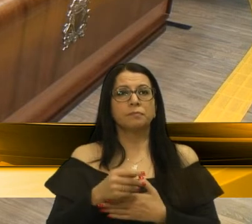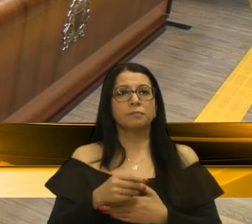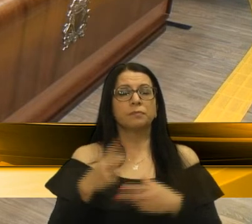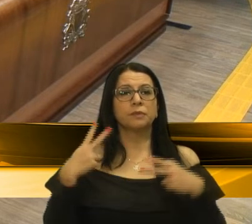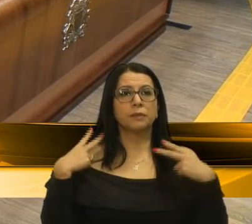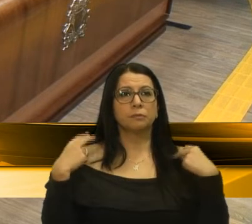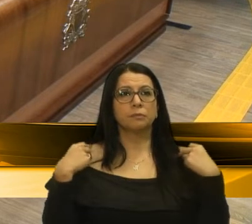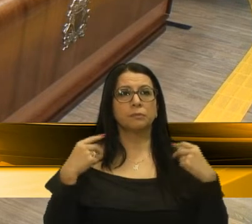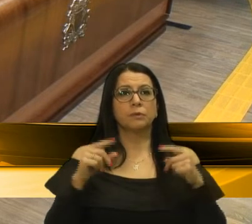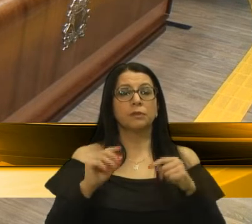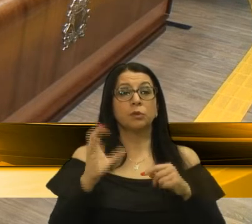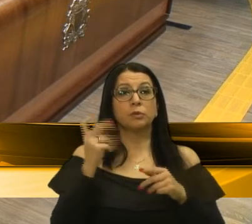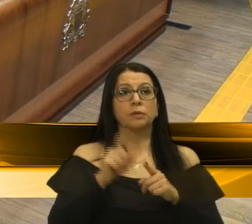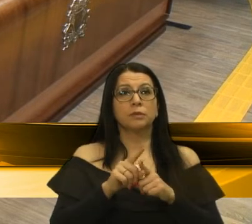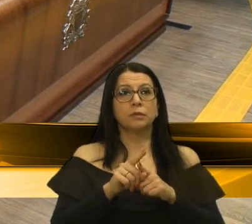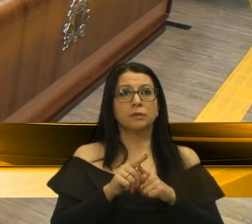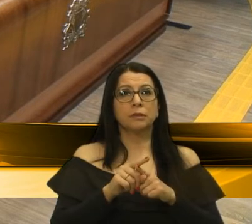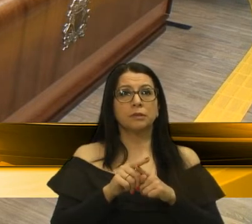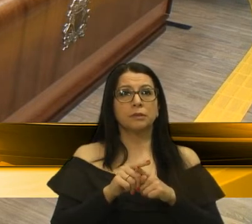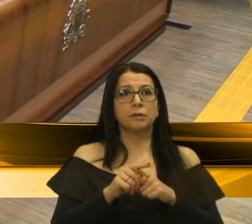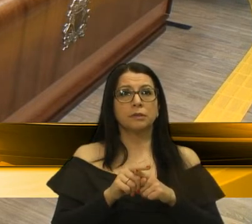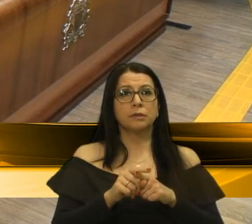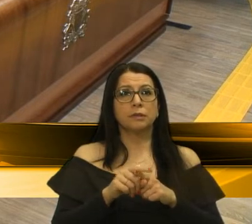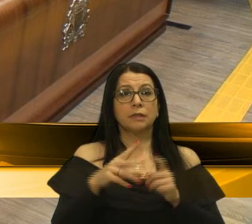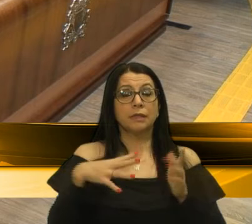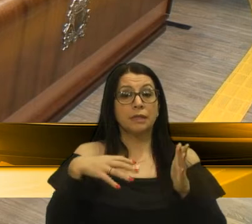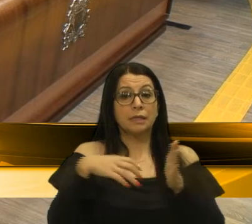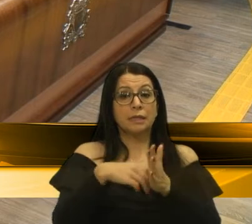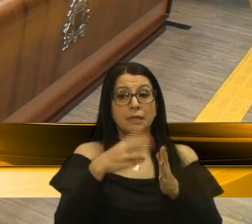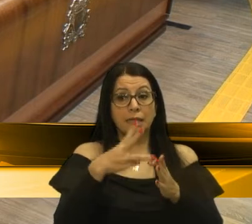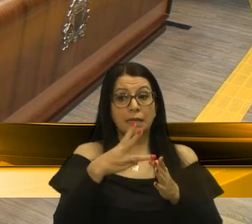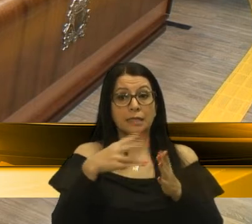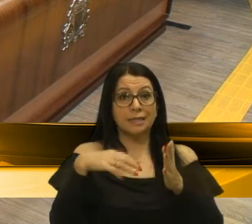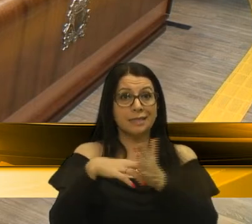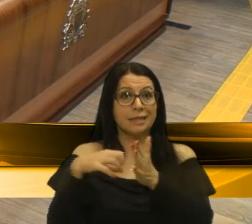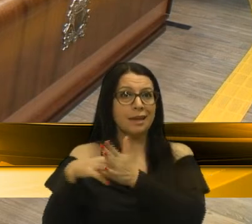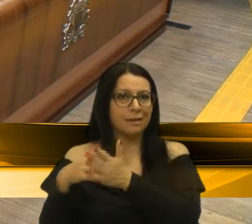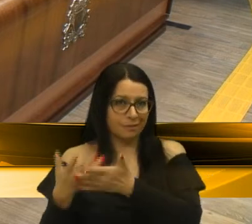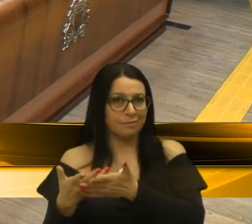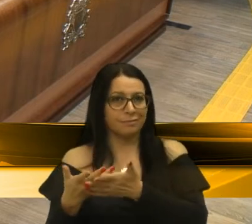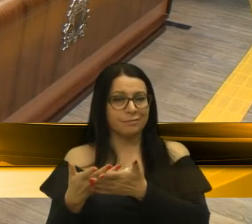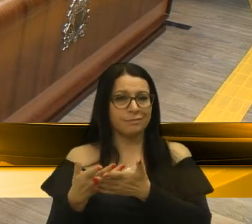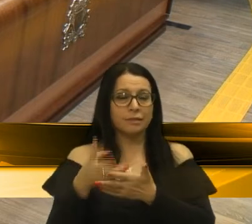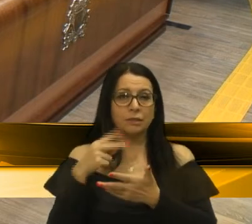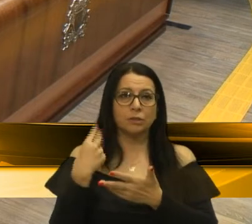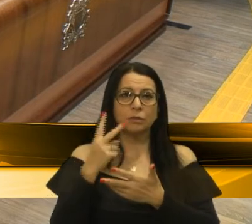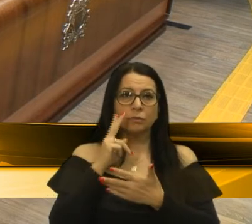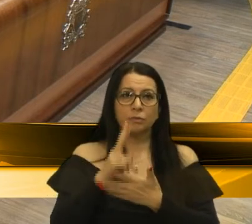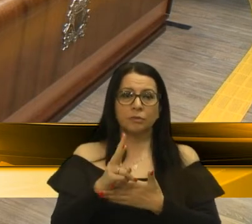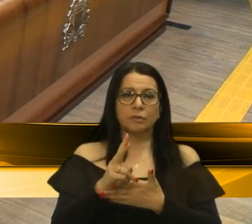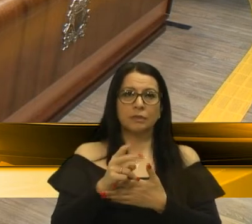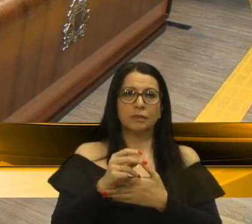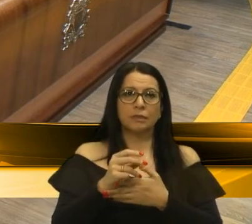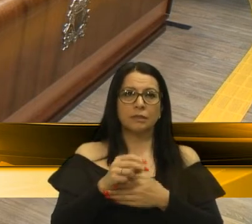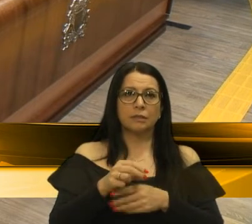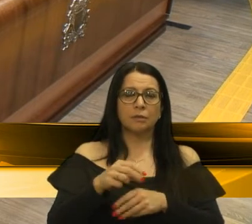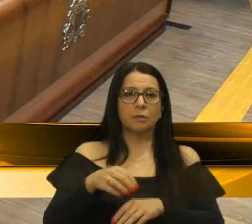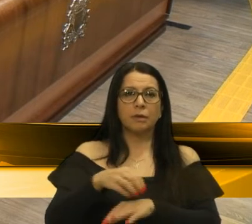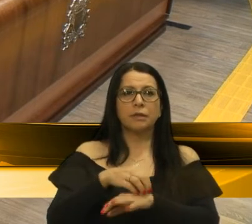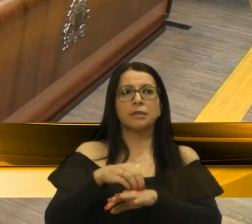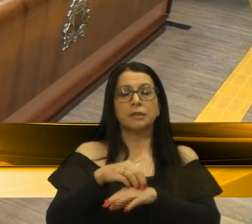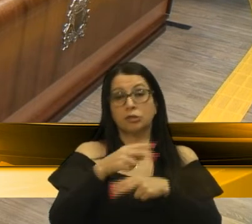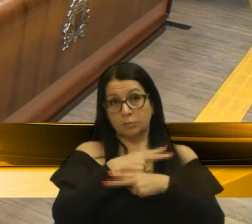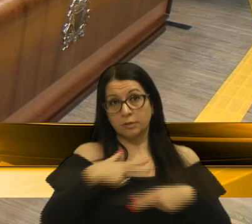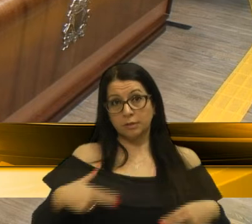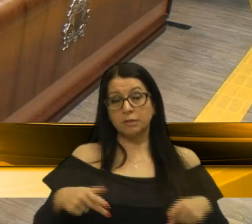motoristas ocasionou, ao longo de um mês, 3 acidentes consecutivos, né? Então, nós levamos a situação para a Secretaria de Trânsito, né?